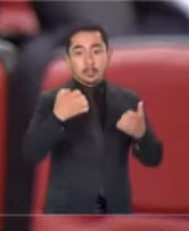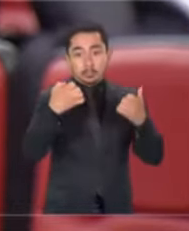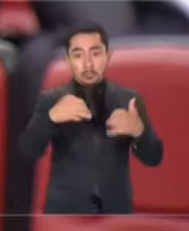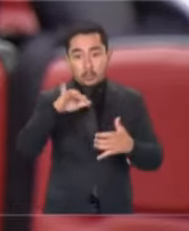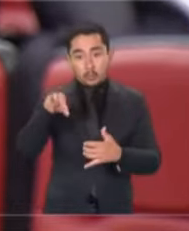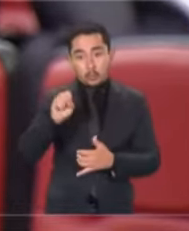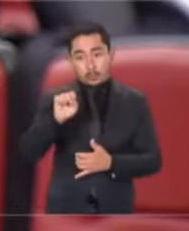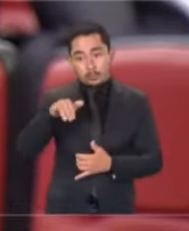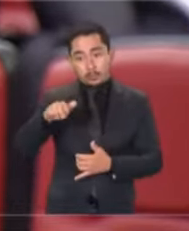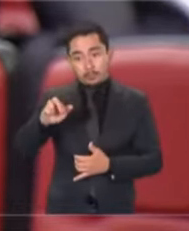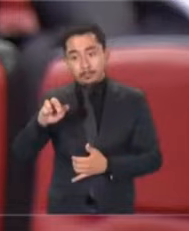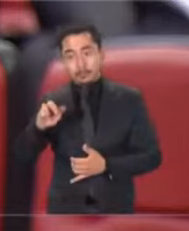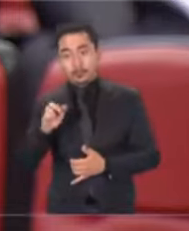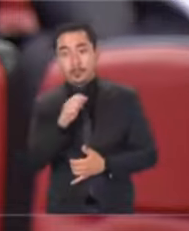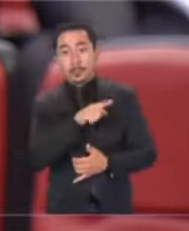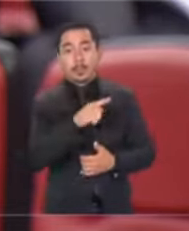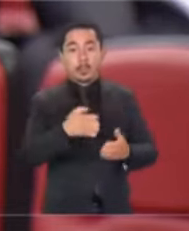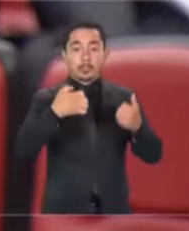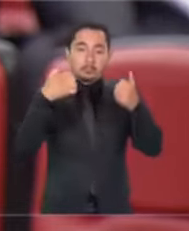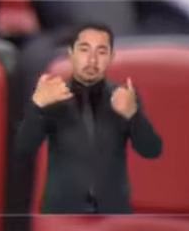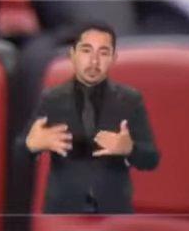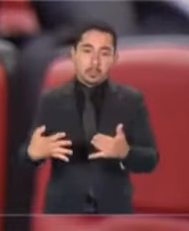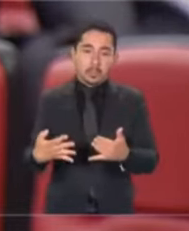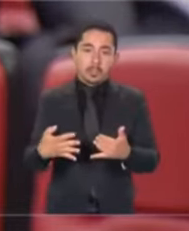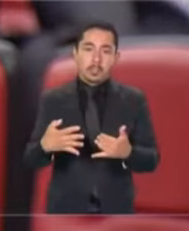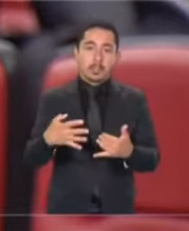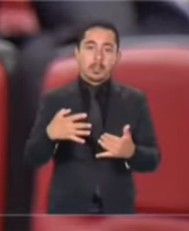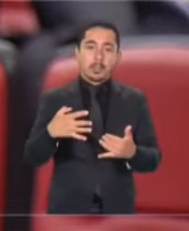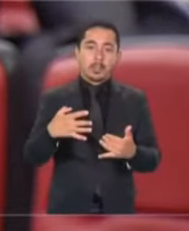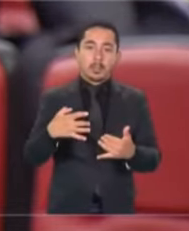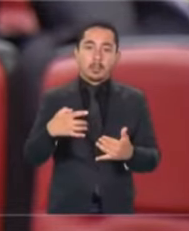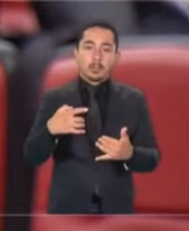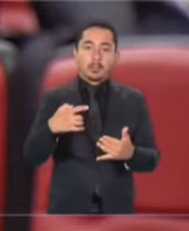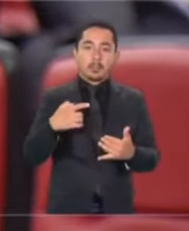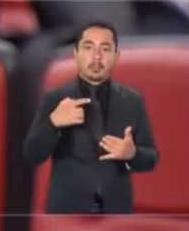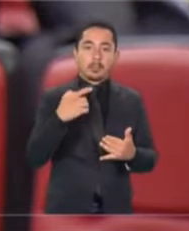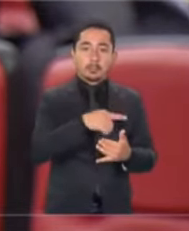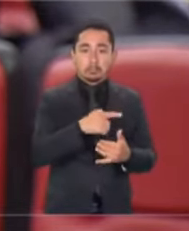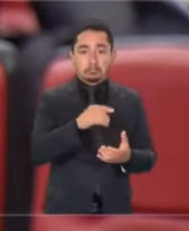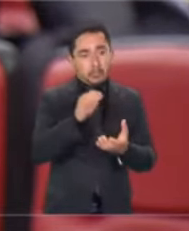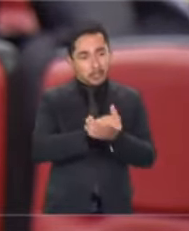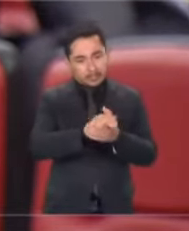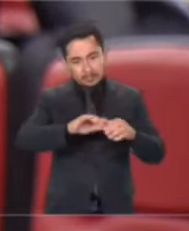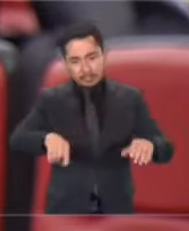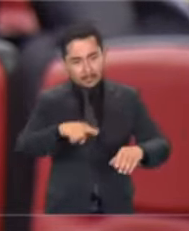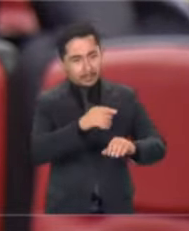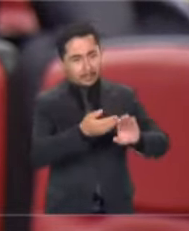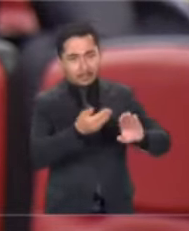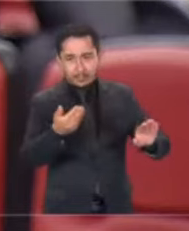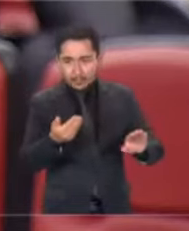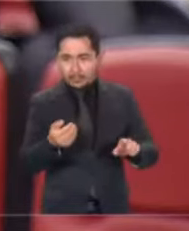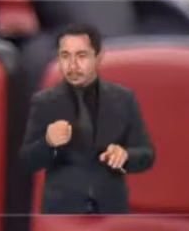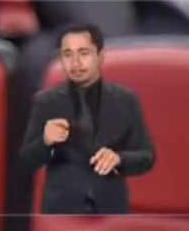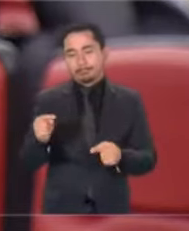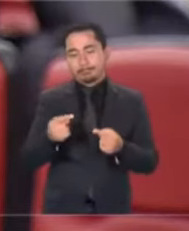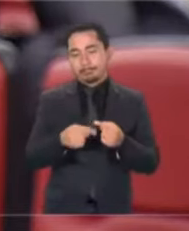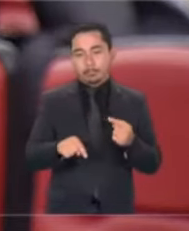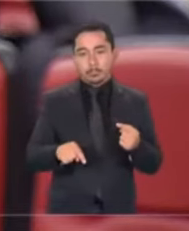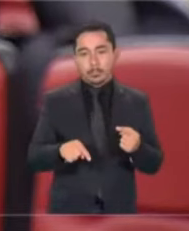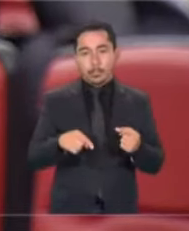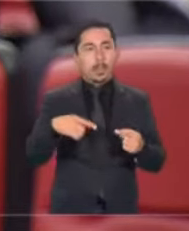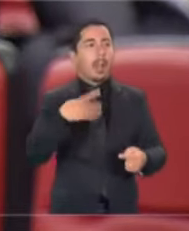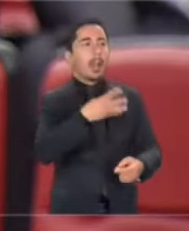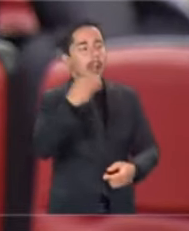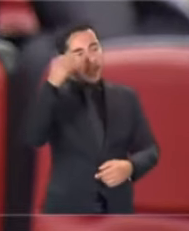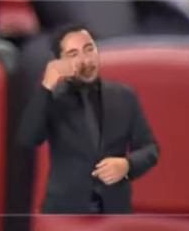que informou a título de rompimento conjugal. O que acontece é simples. A senhora Josimar, em algum momento da audiência, havia colocado que desistiu da